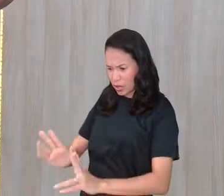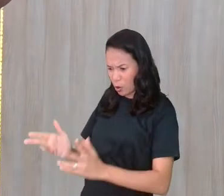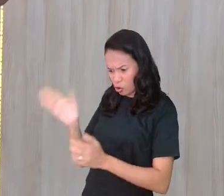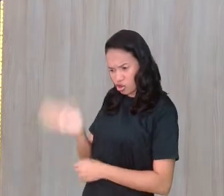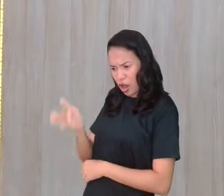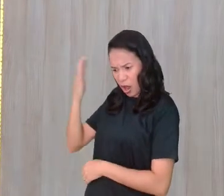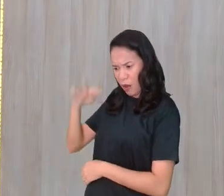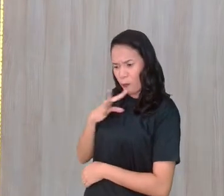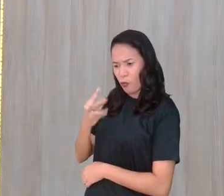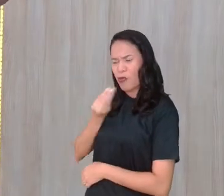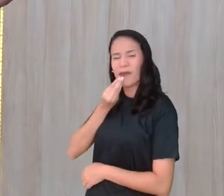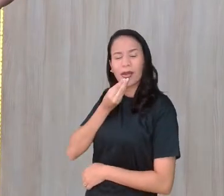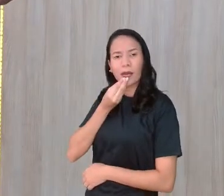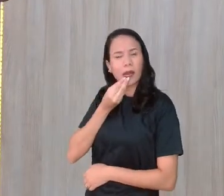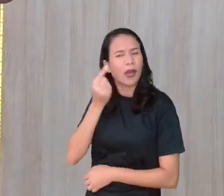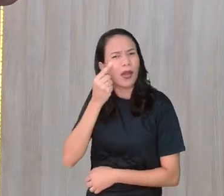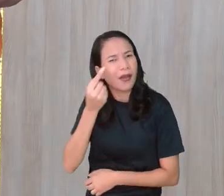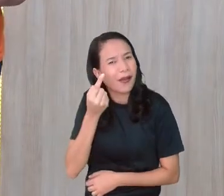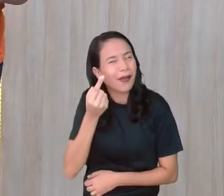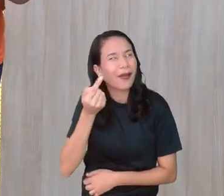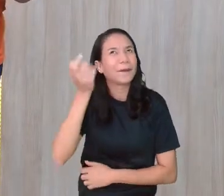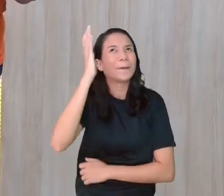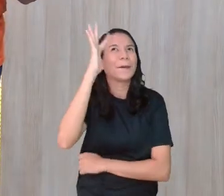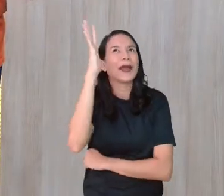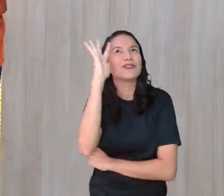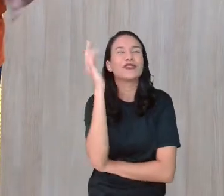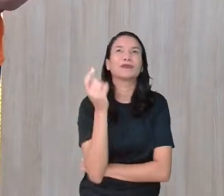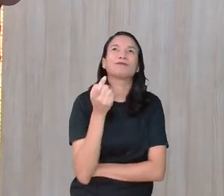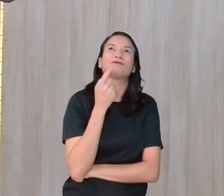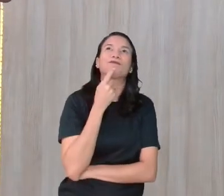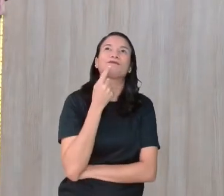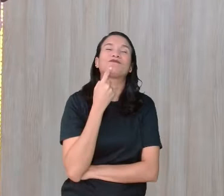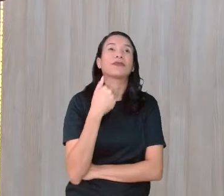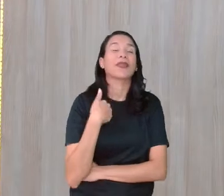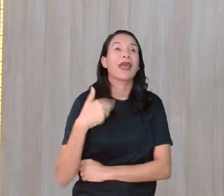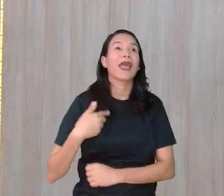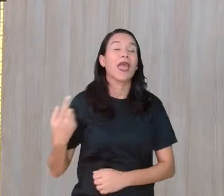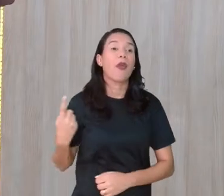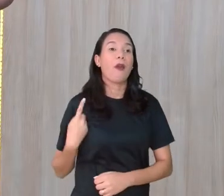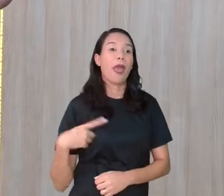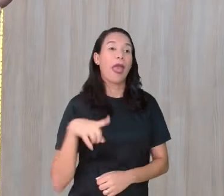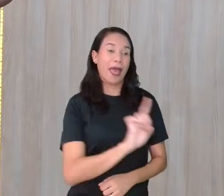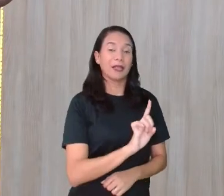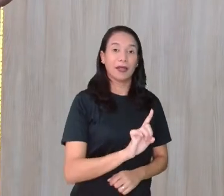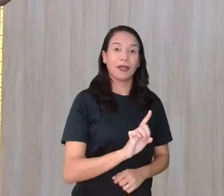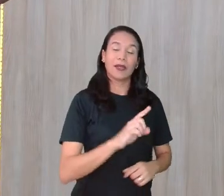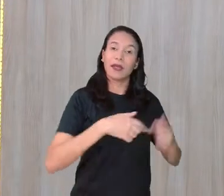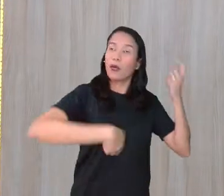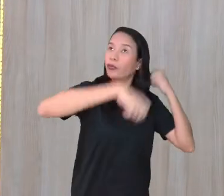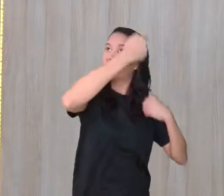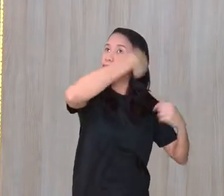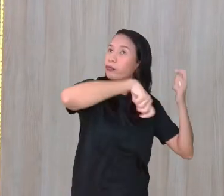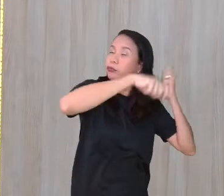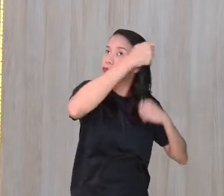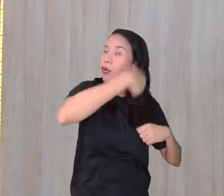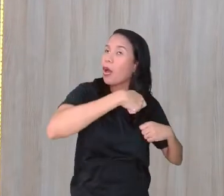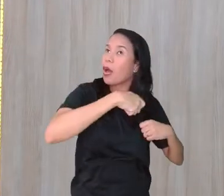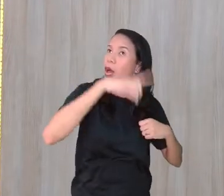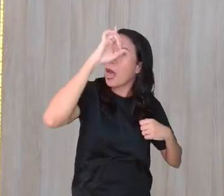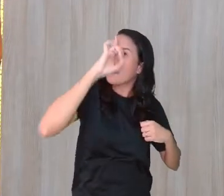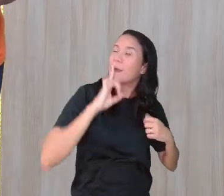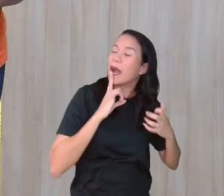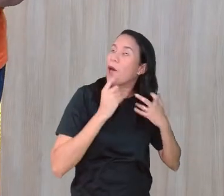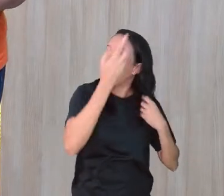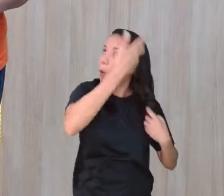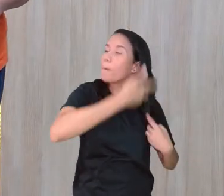comigo. Imagine, né, que eu entre num salão de beleza, pinte os cabelos de loiro, saia toda amarela,